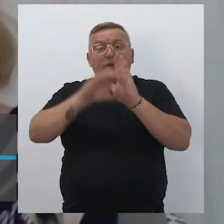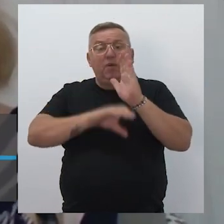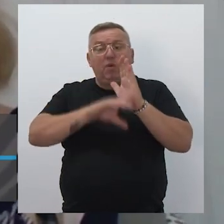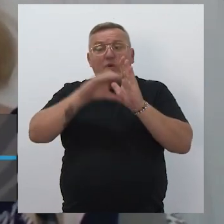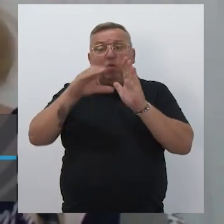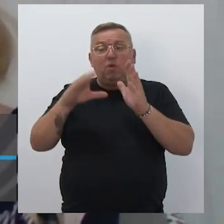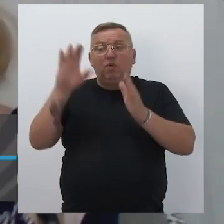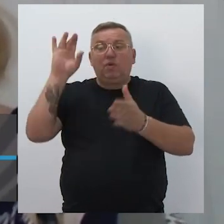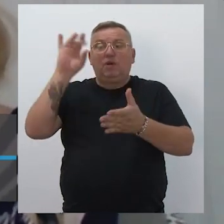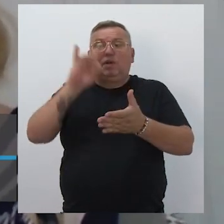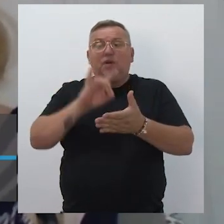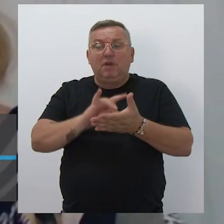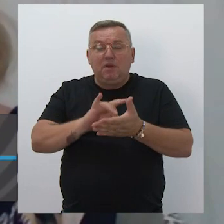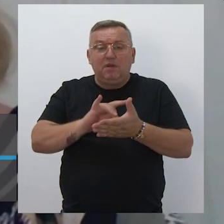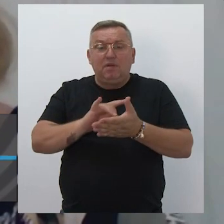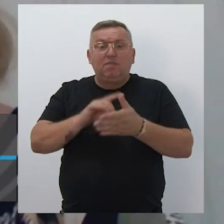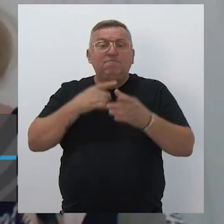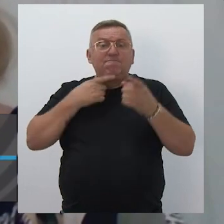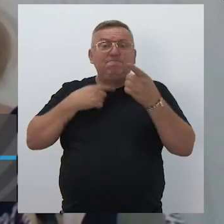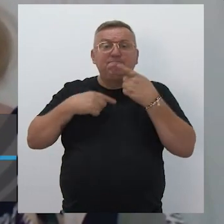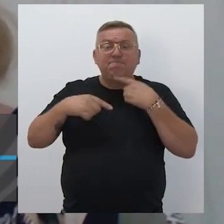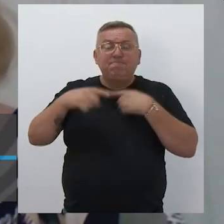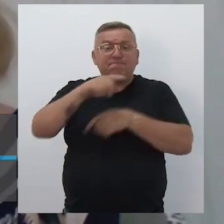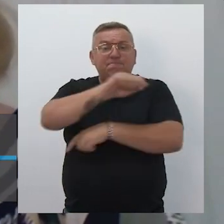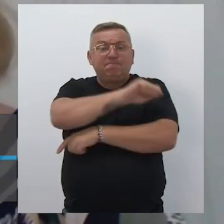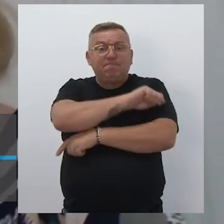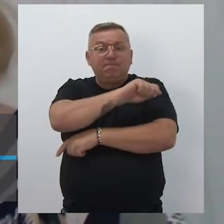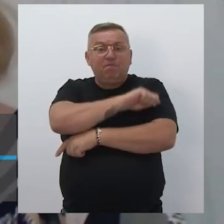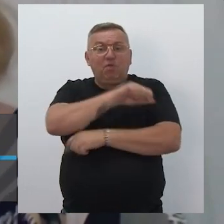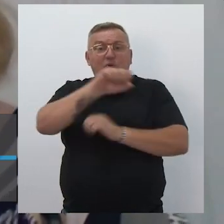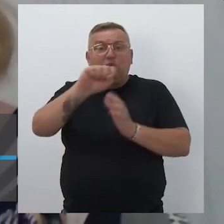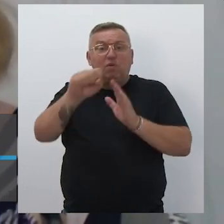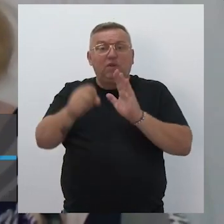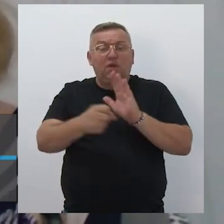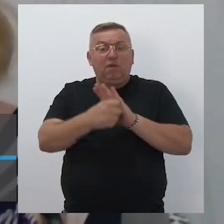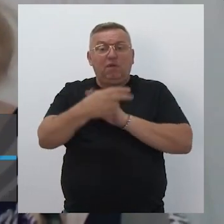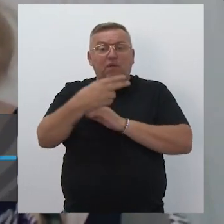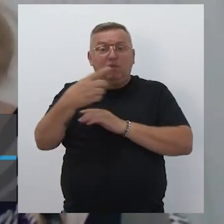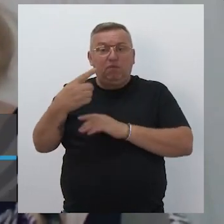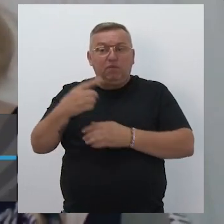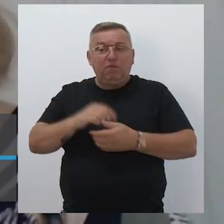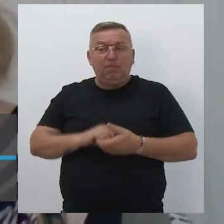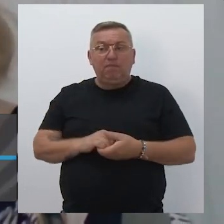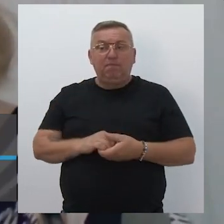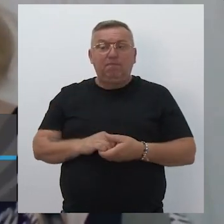a realidade e os anseios dos estudantes do século XXI.